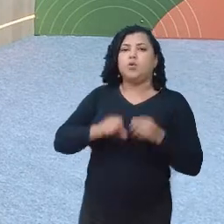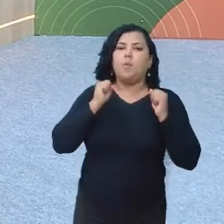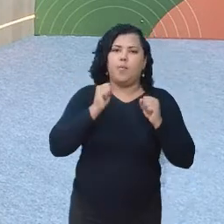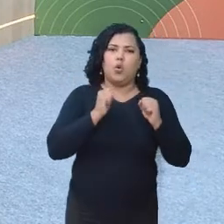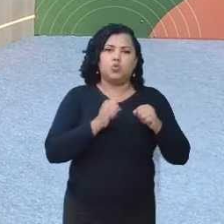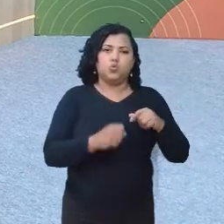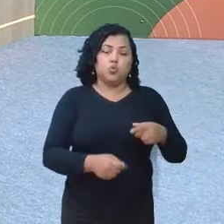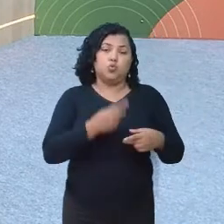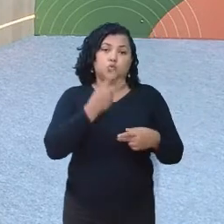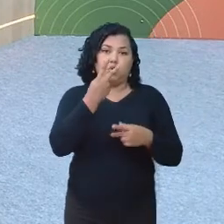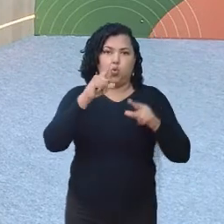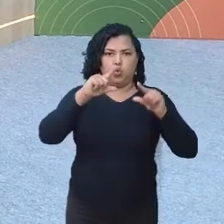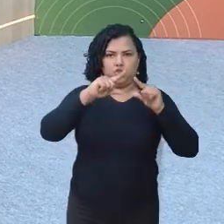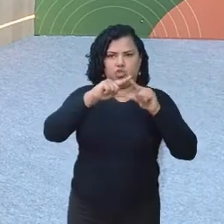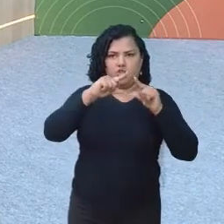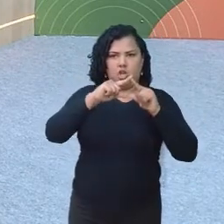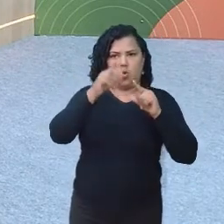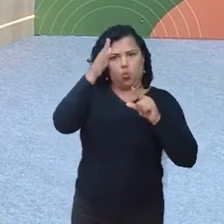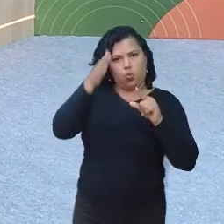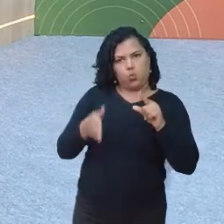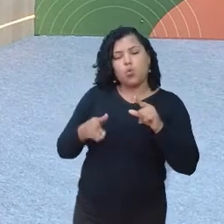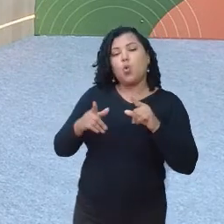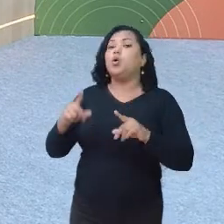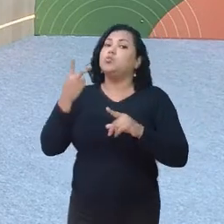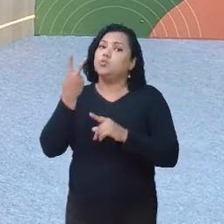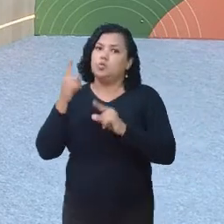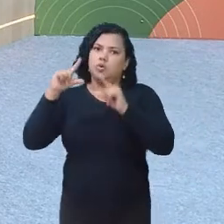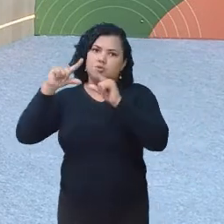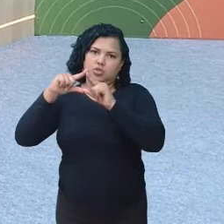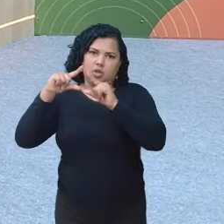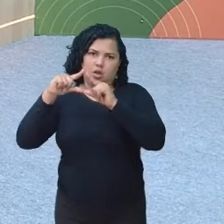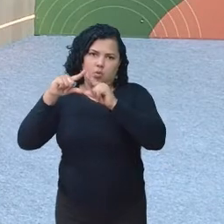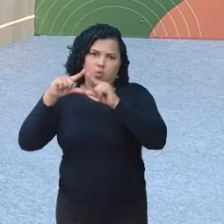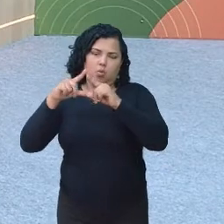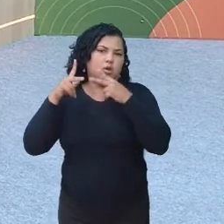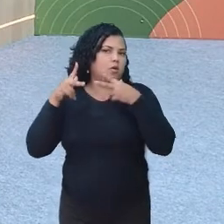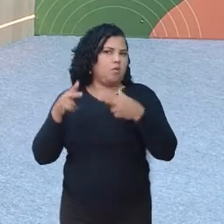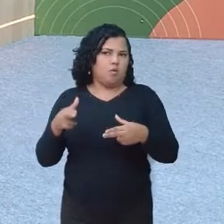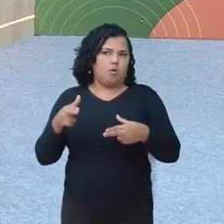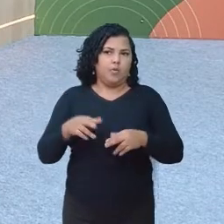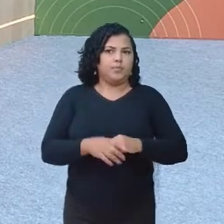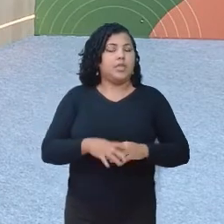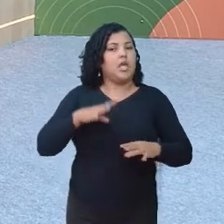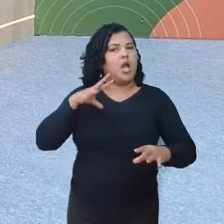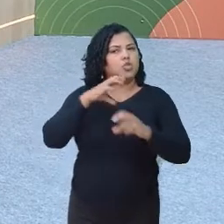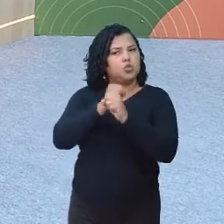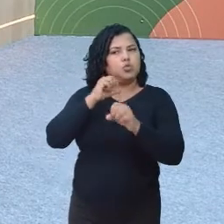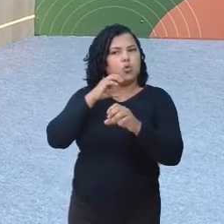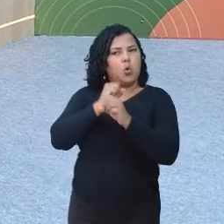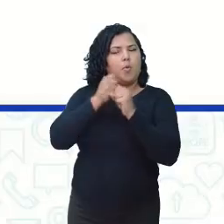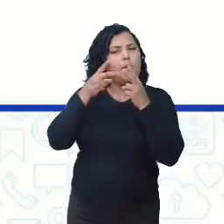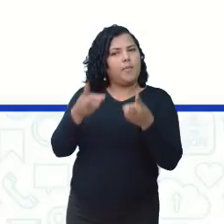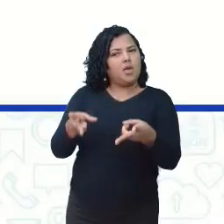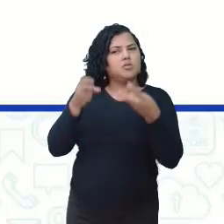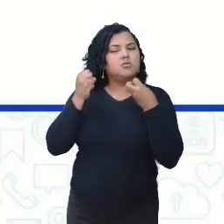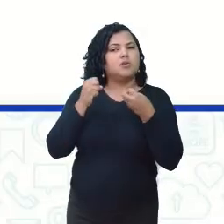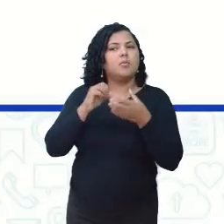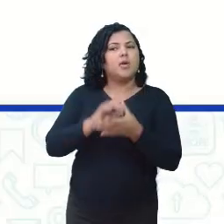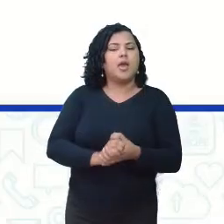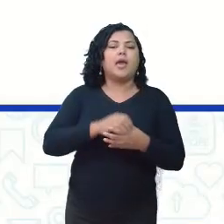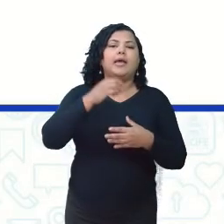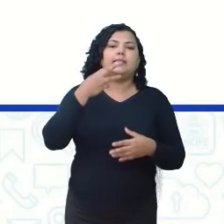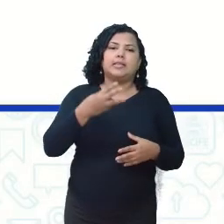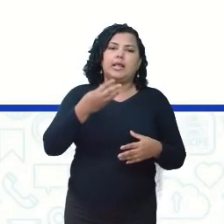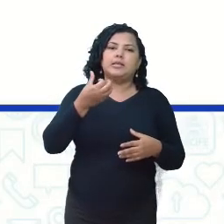aqui, e esse aqui eu também posso formar 2 triângulos, fazendo com que a soma, eu consiga verificar que a soma